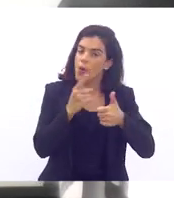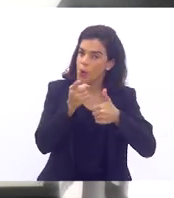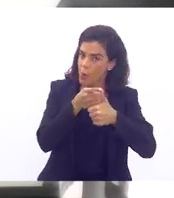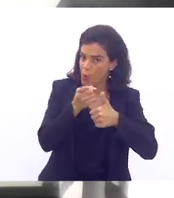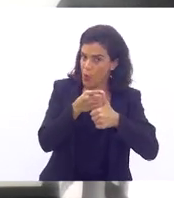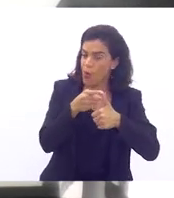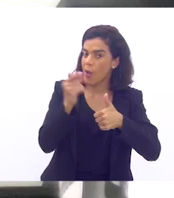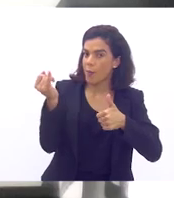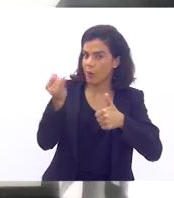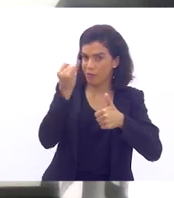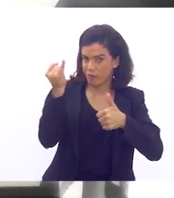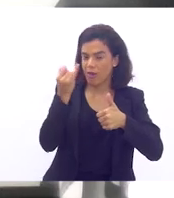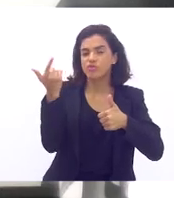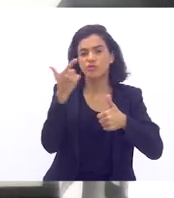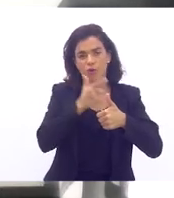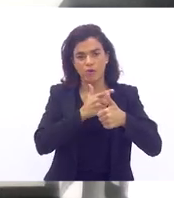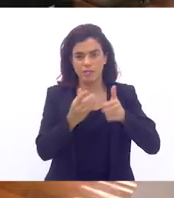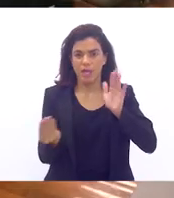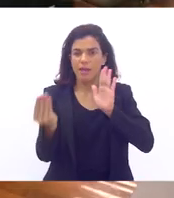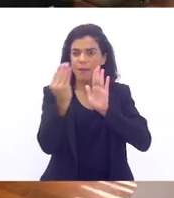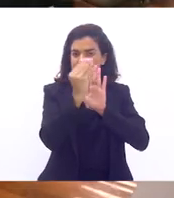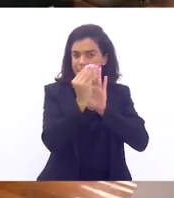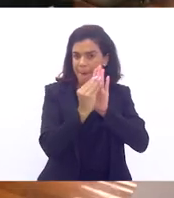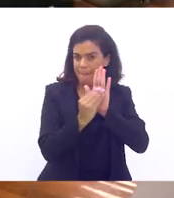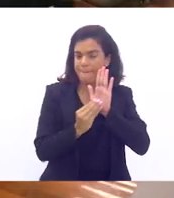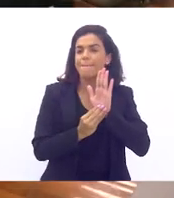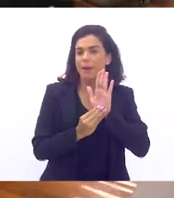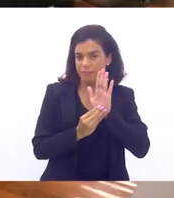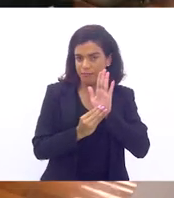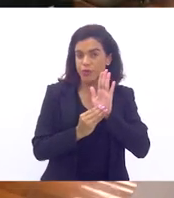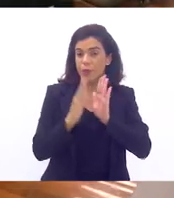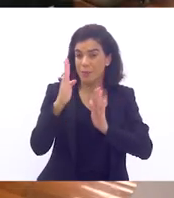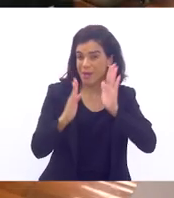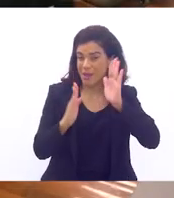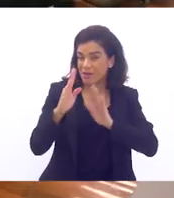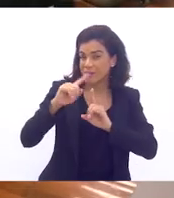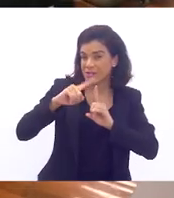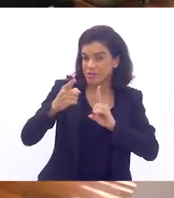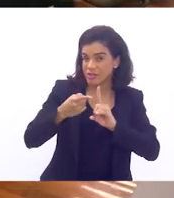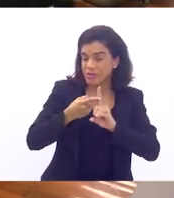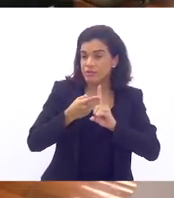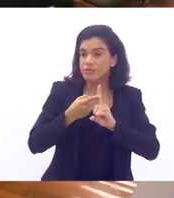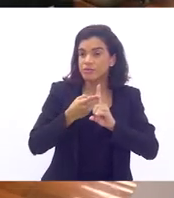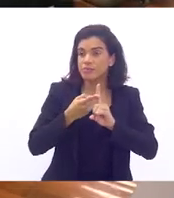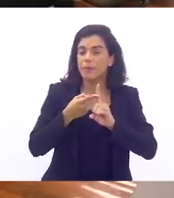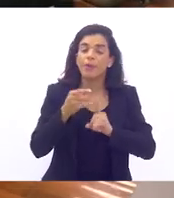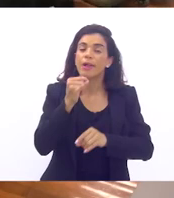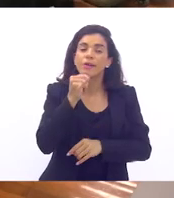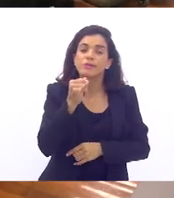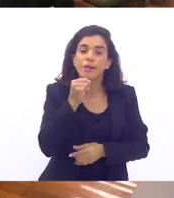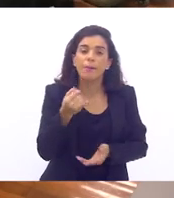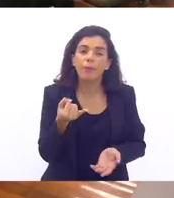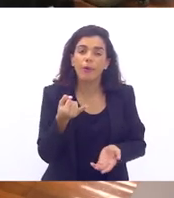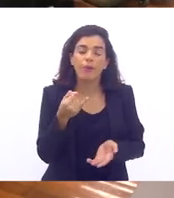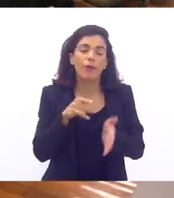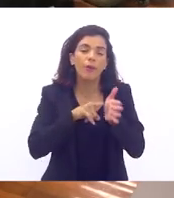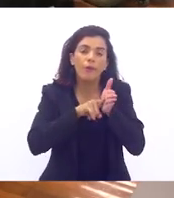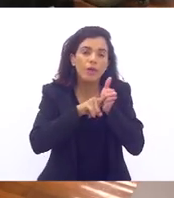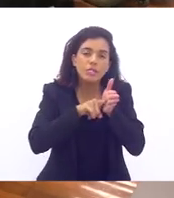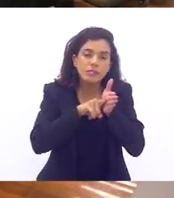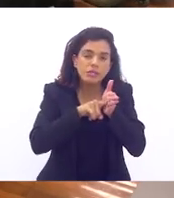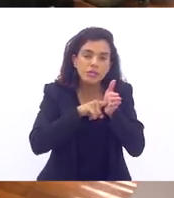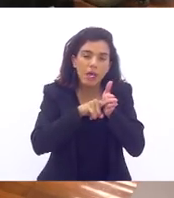a gente consegue colocar isso num processo já na gestação a gente indica isso como por exemplo uma um exame